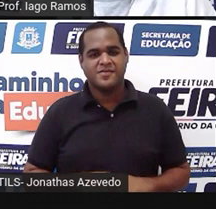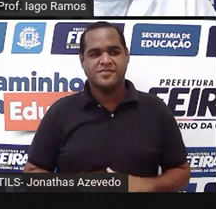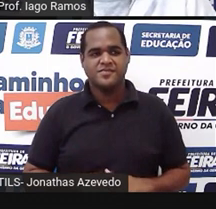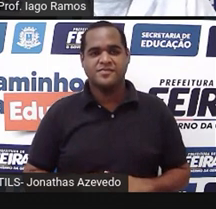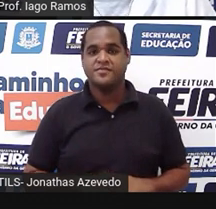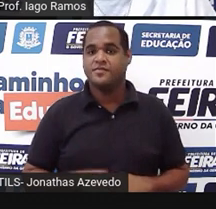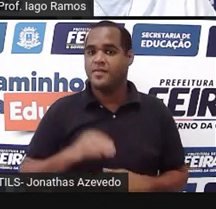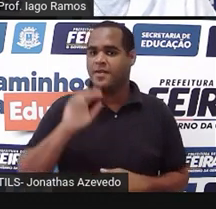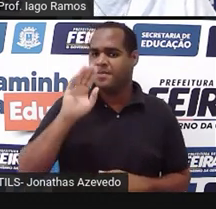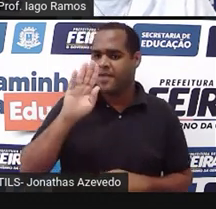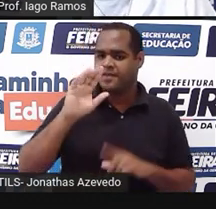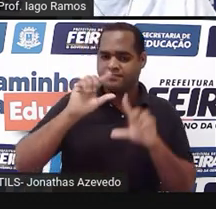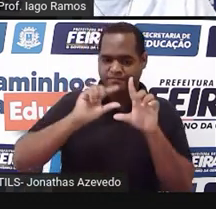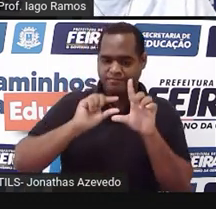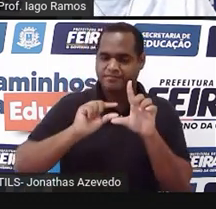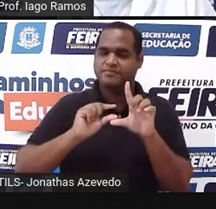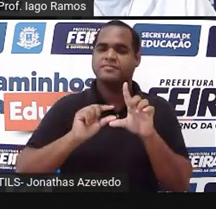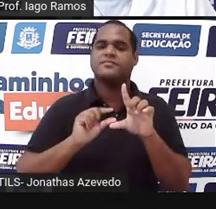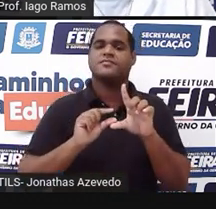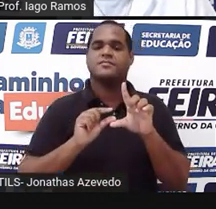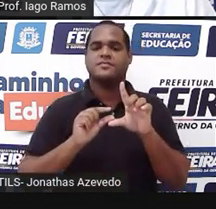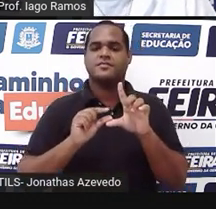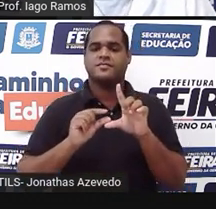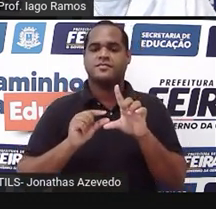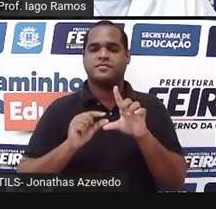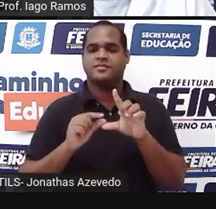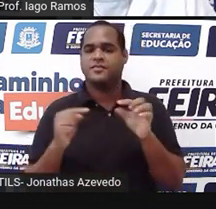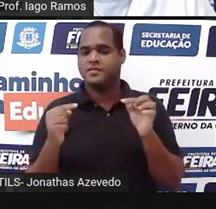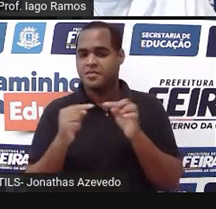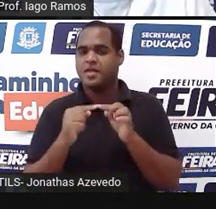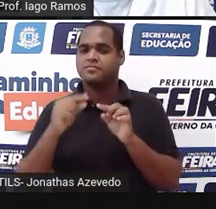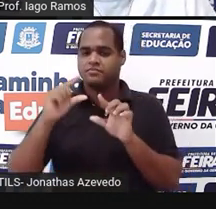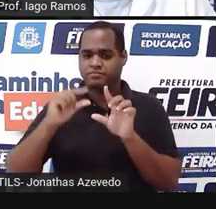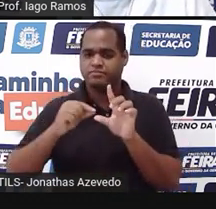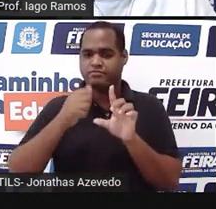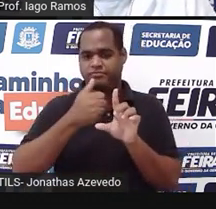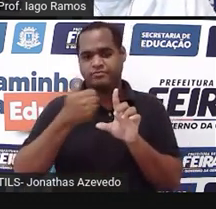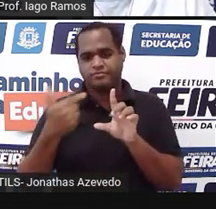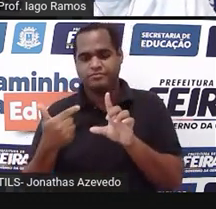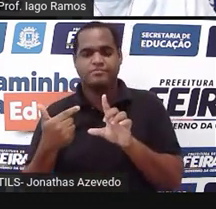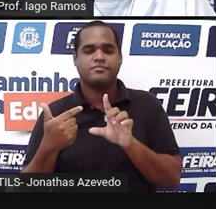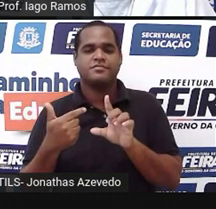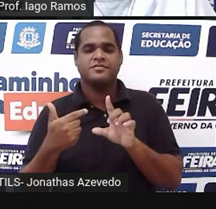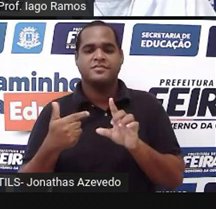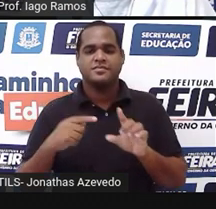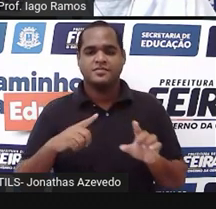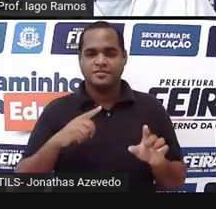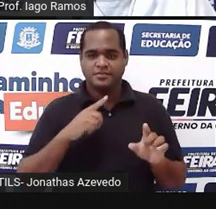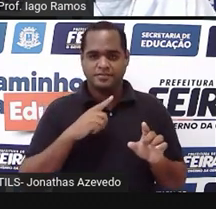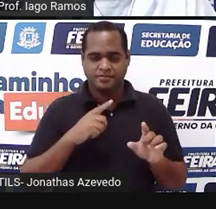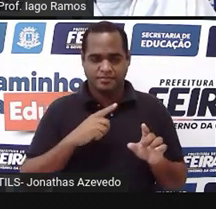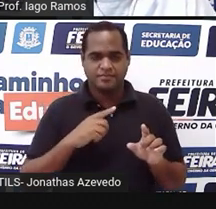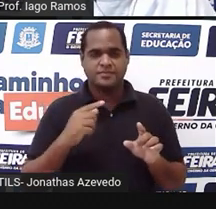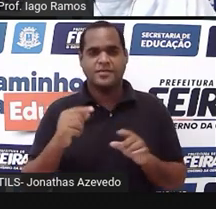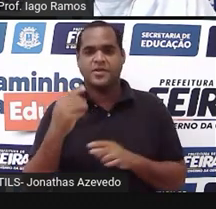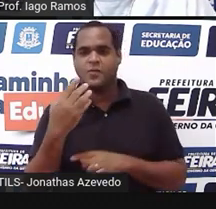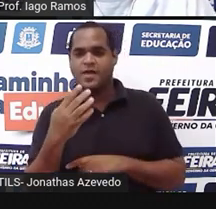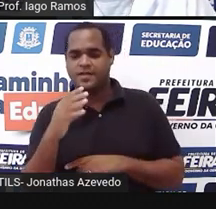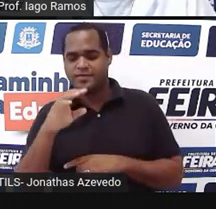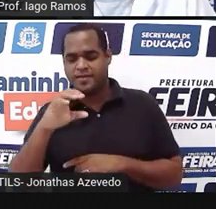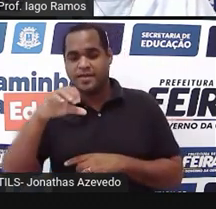B minúsculo é a base é menor e no caso vai ser os quatro